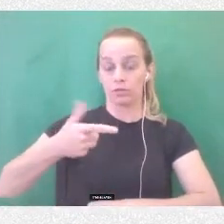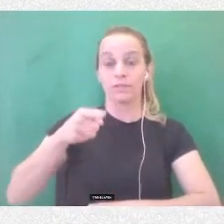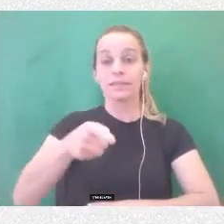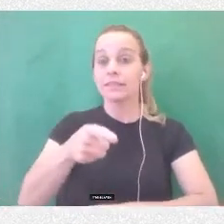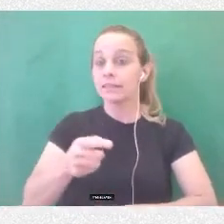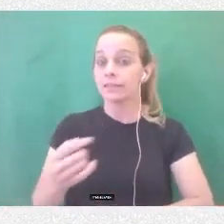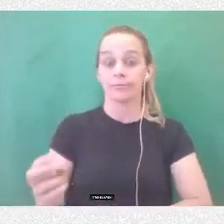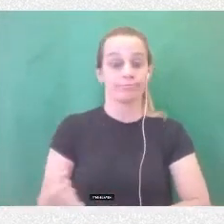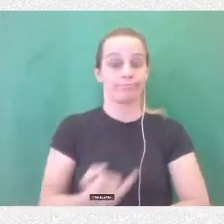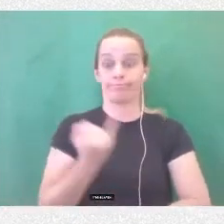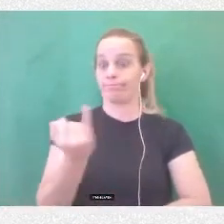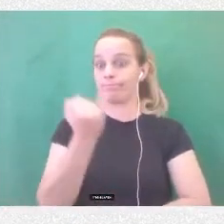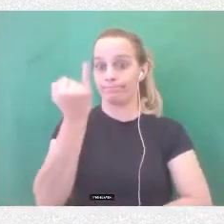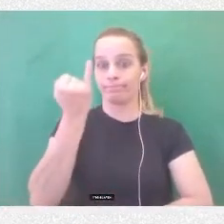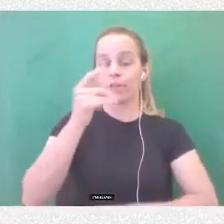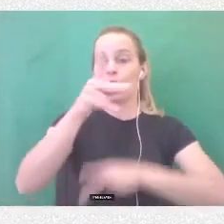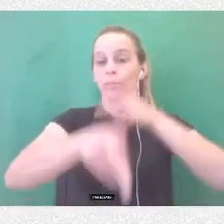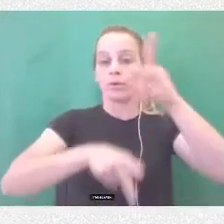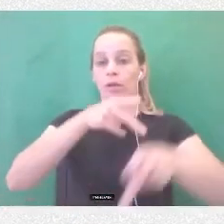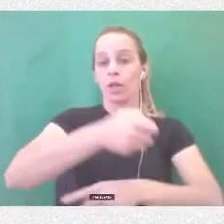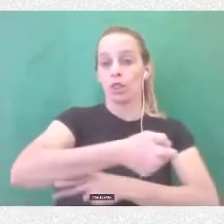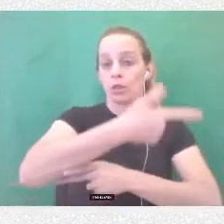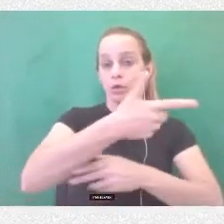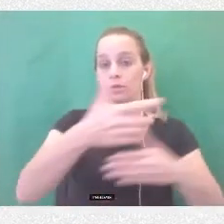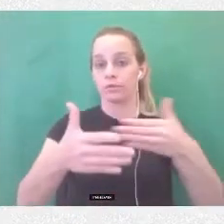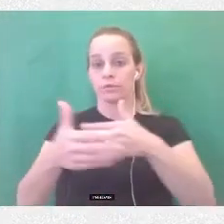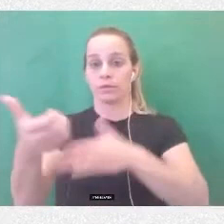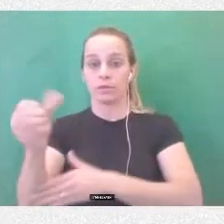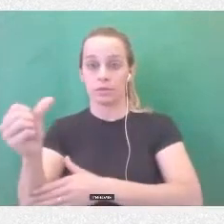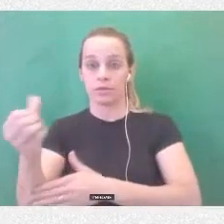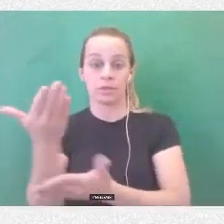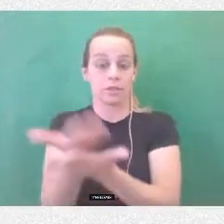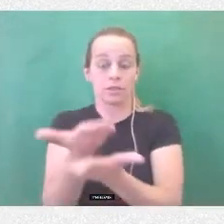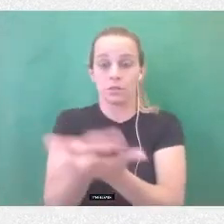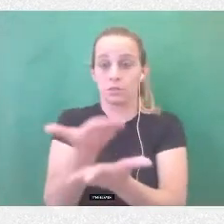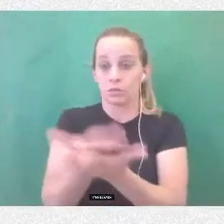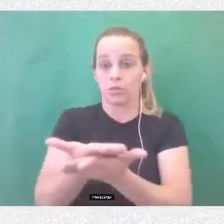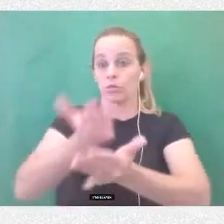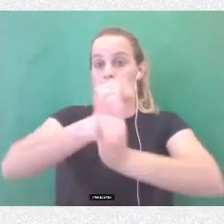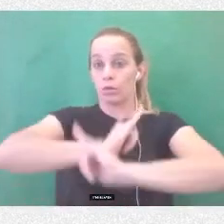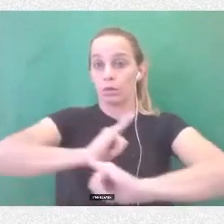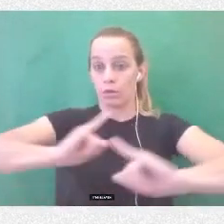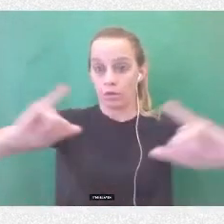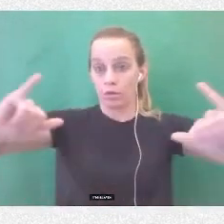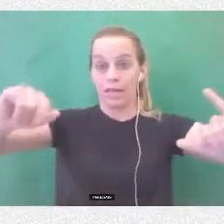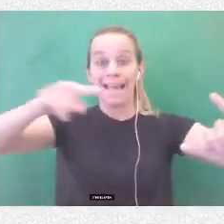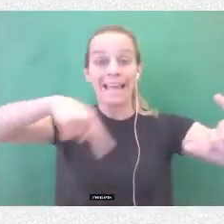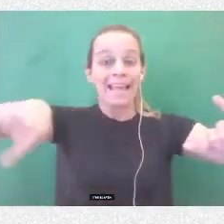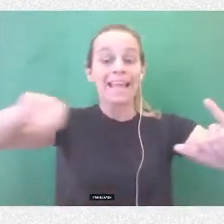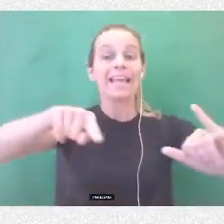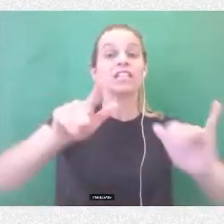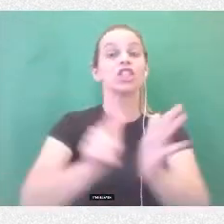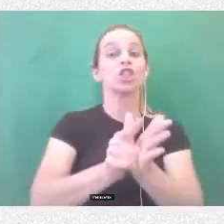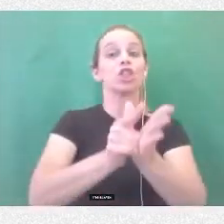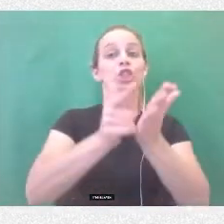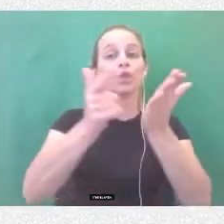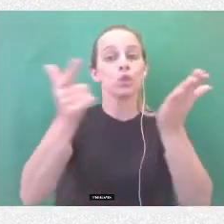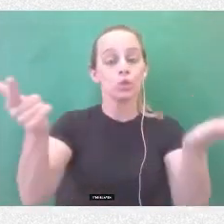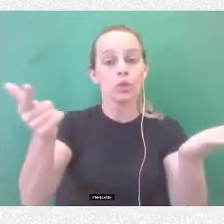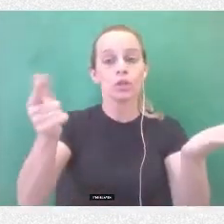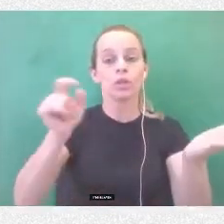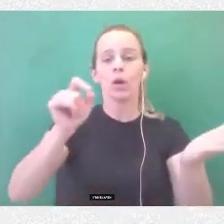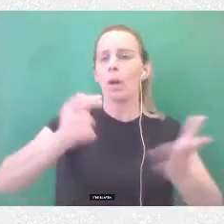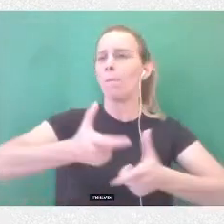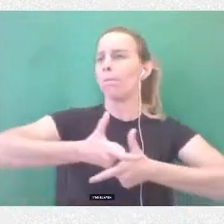aí, de 12 a 16 anos, foi um estudo publicado no New England Journal of Medicine, que é o jornal com maior